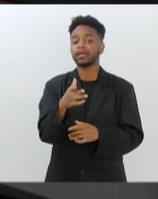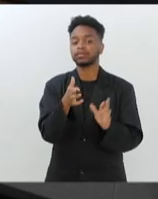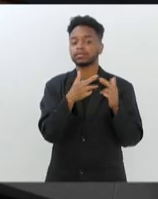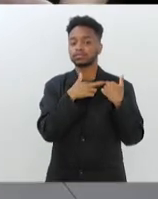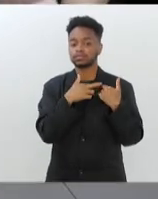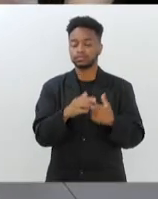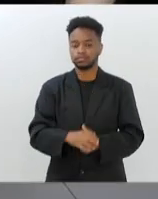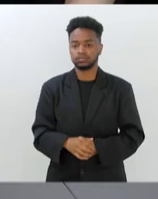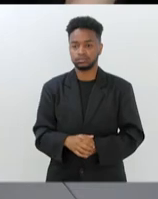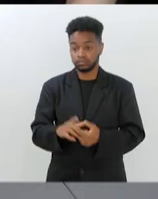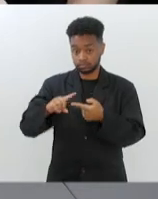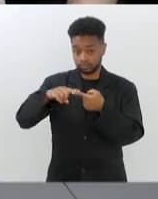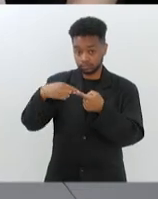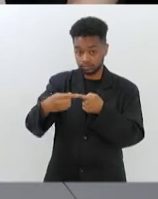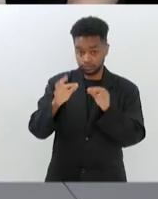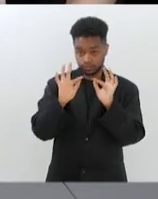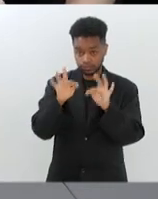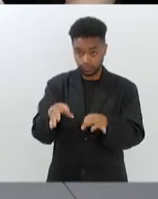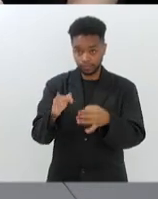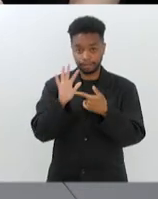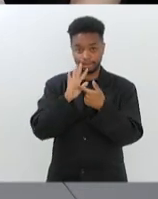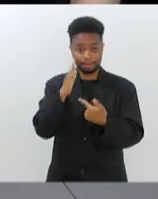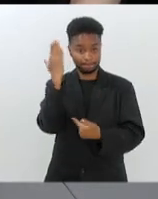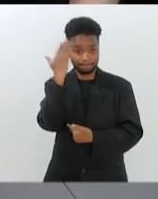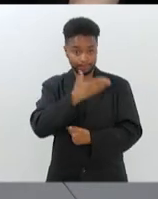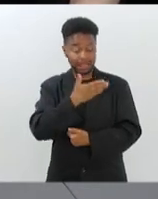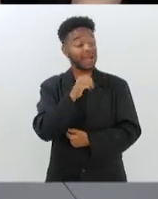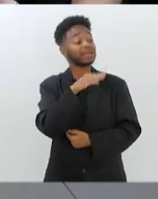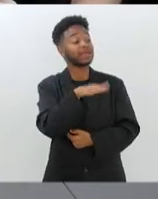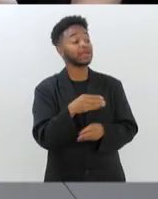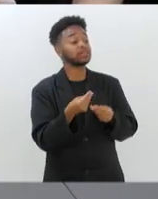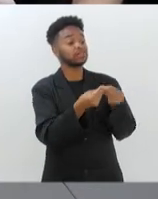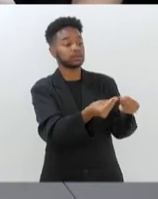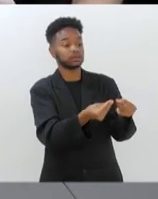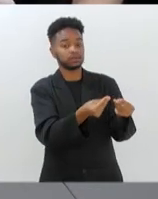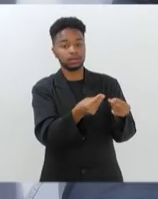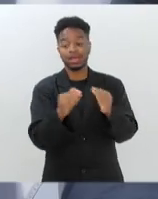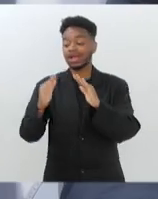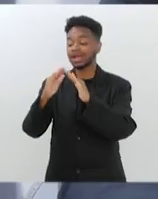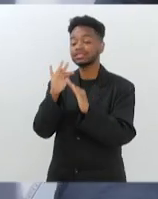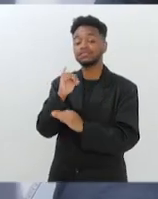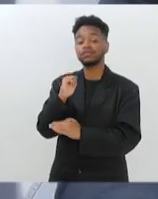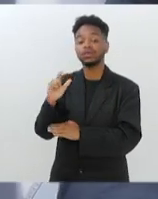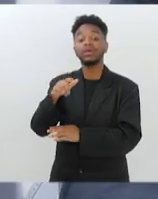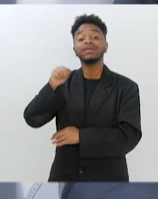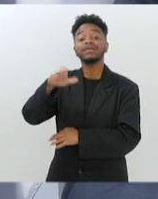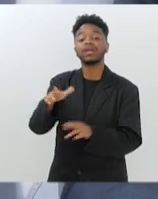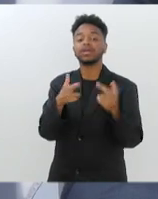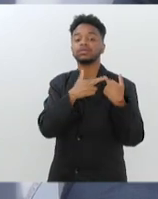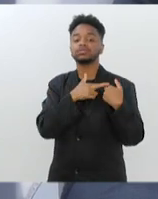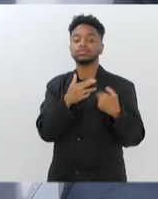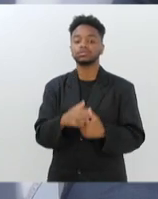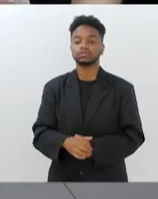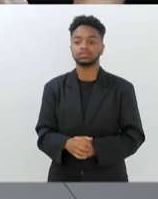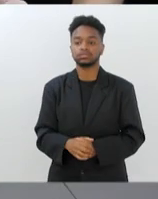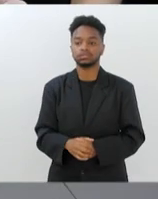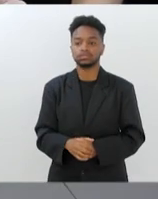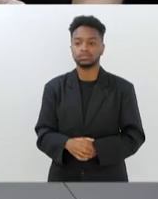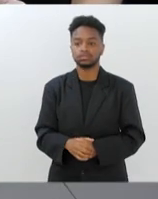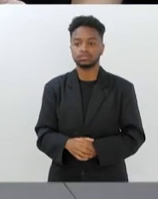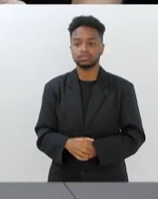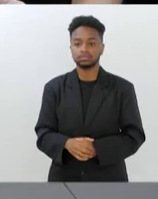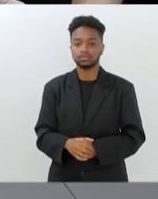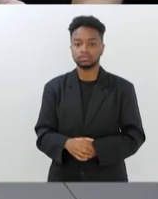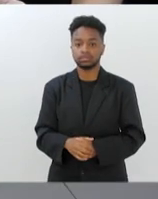uma dessas campanhas são apresentadas todas as comprovações a quem a Casa Civil Tá mas a casa civil a pessoa de quem a pessoa de quem responde